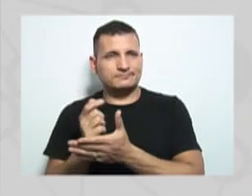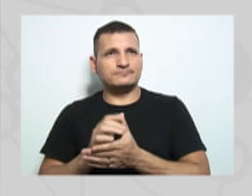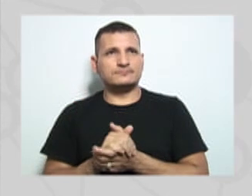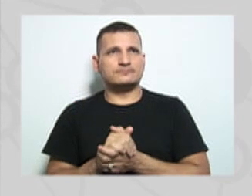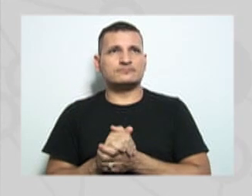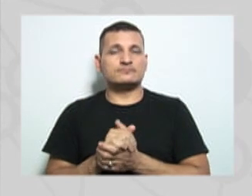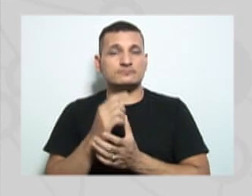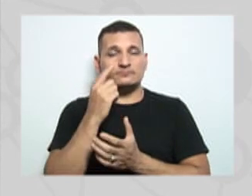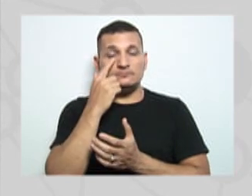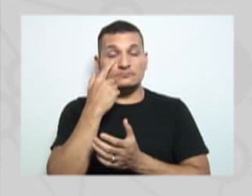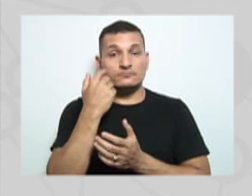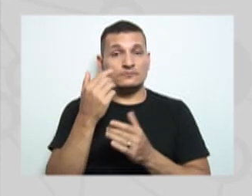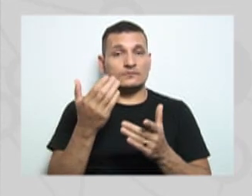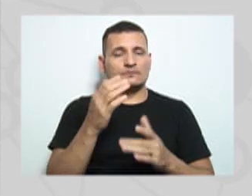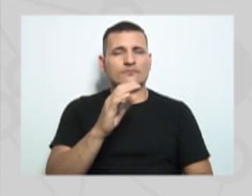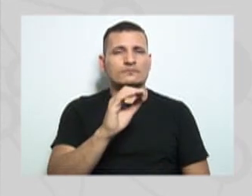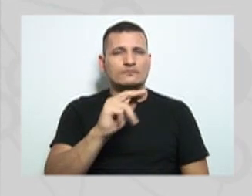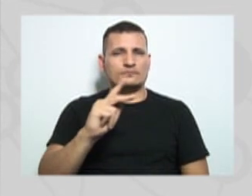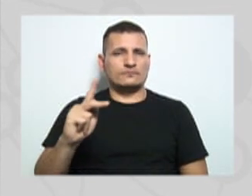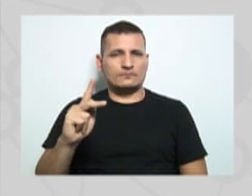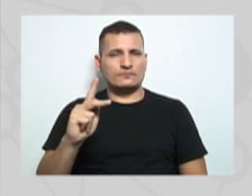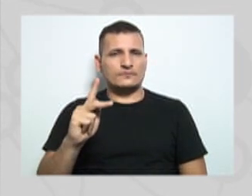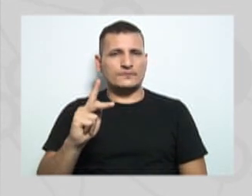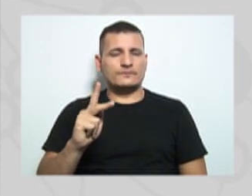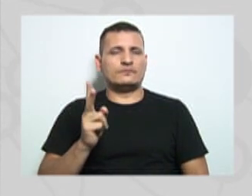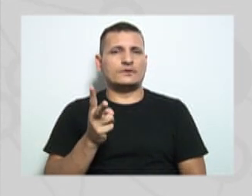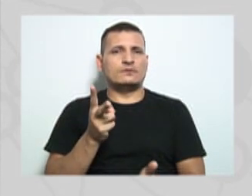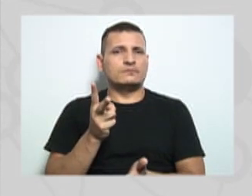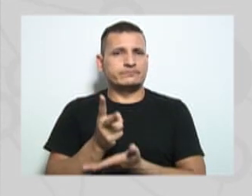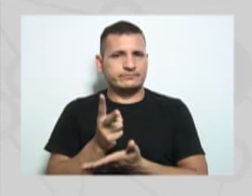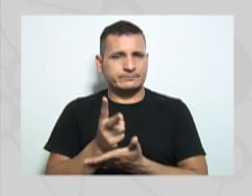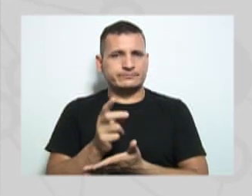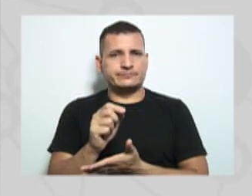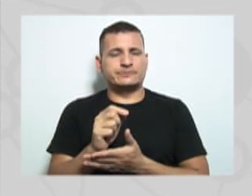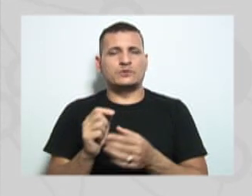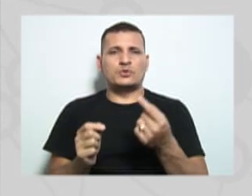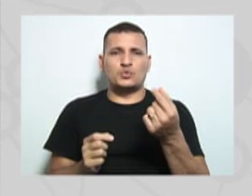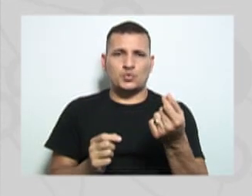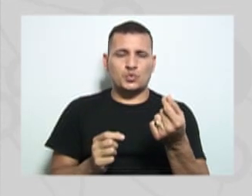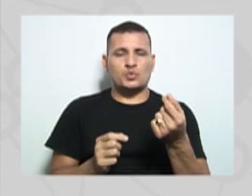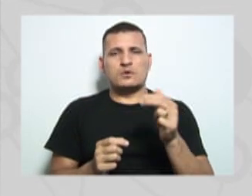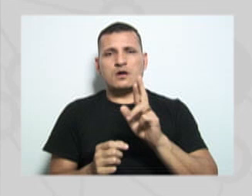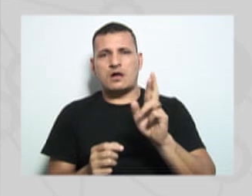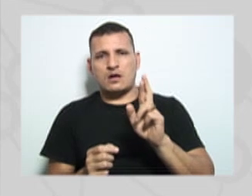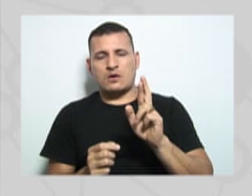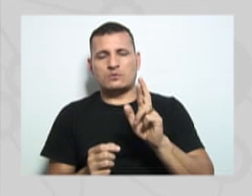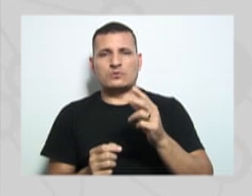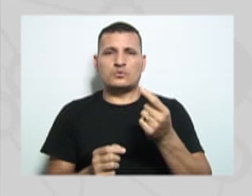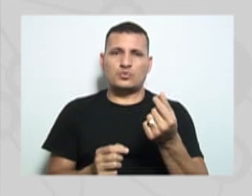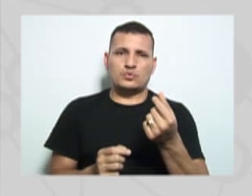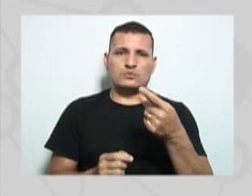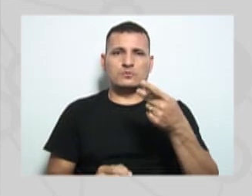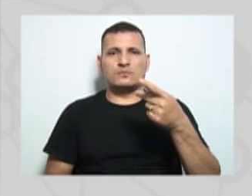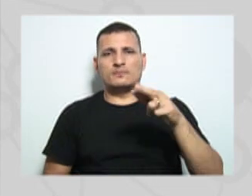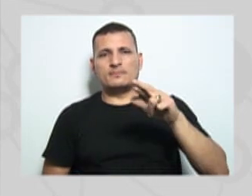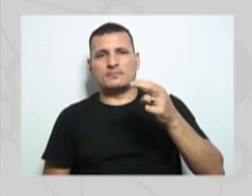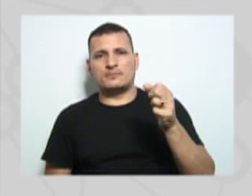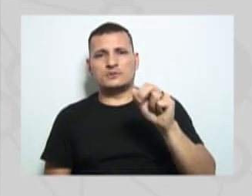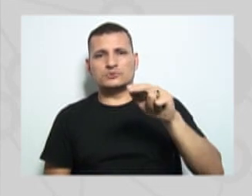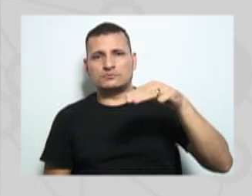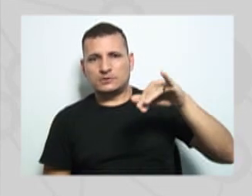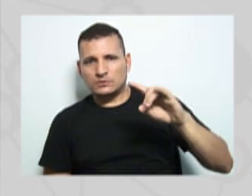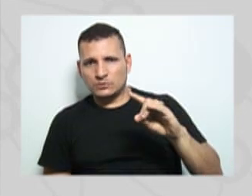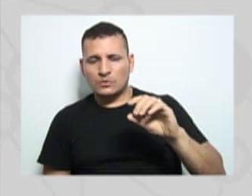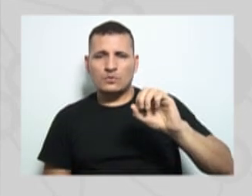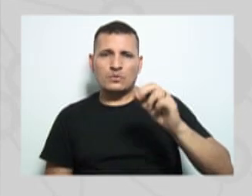as nossas cooperativas praticamente sempre vão ser lucro real, lucro presumido ou arbitrário.